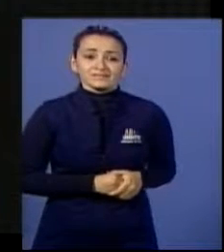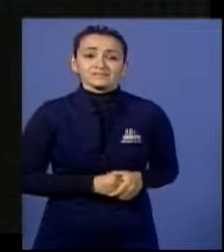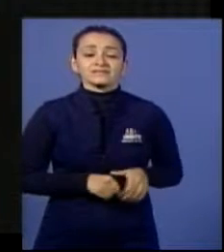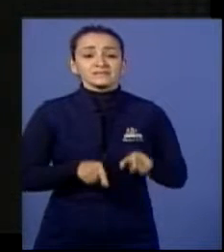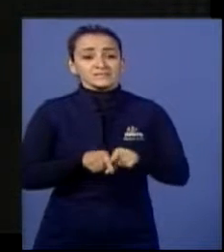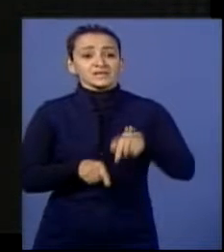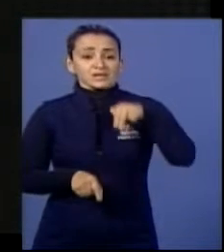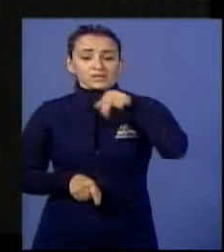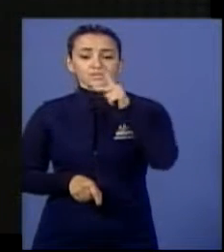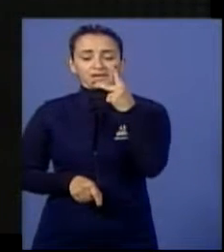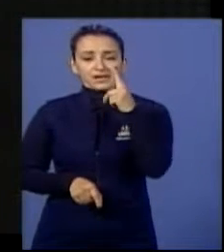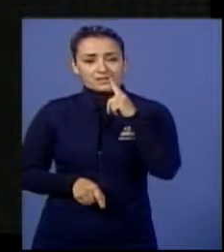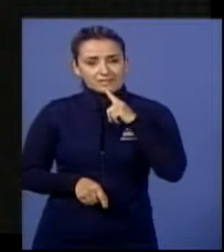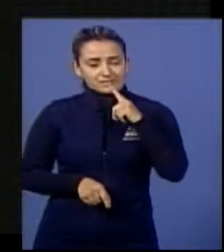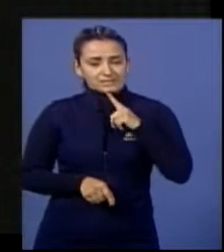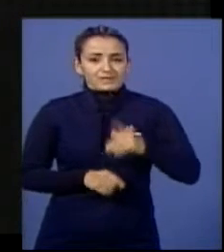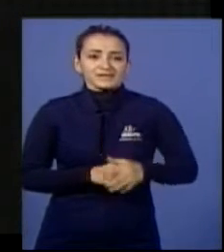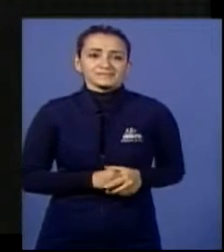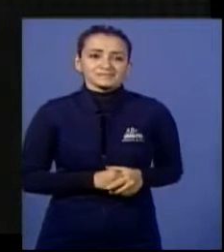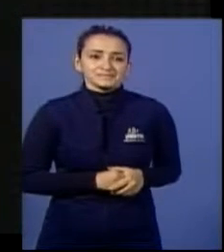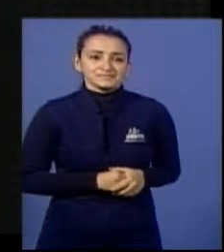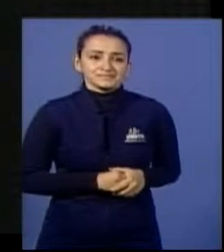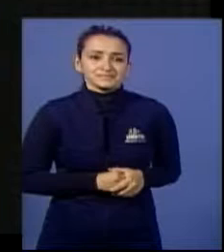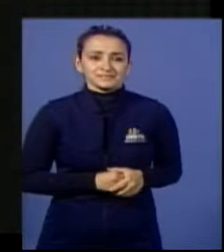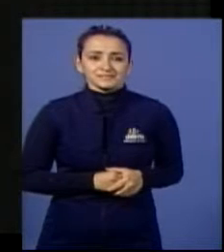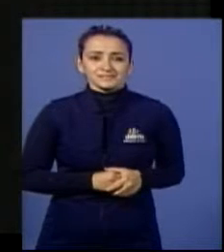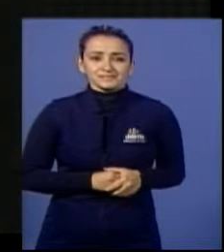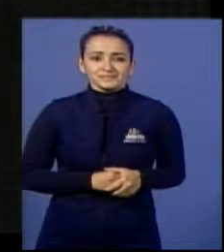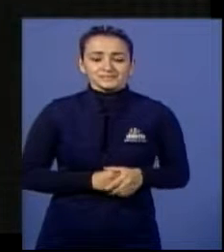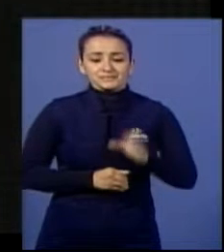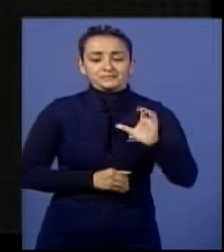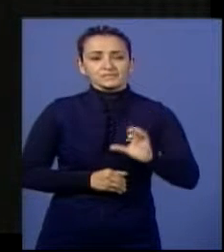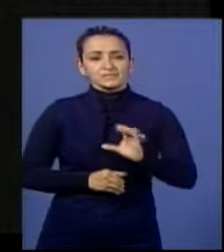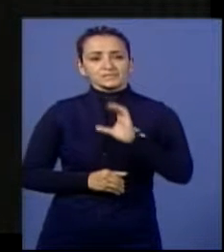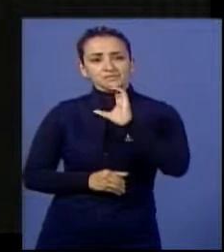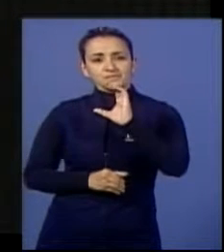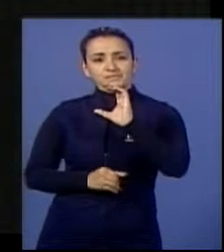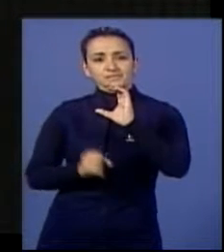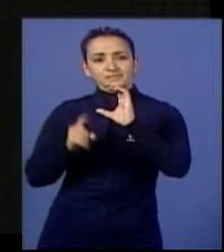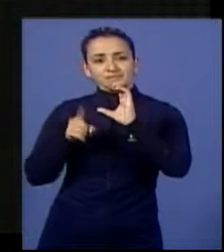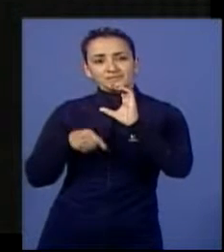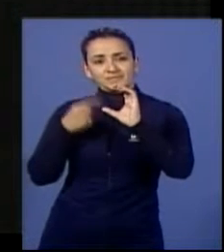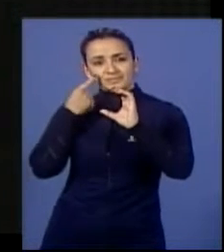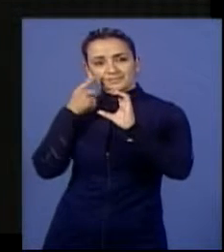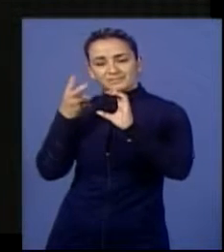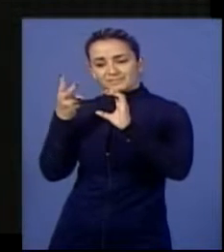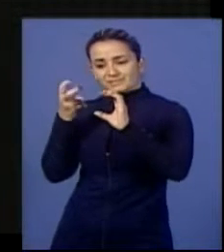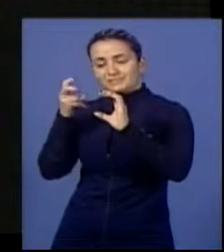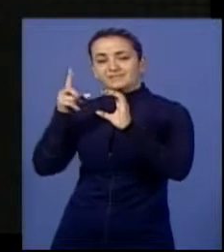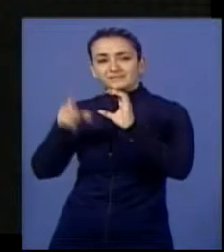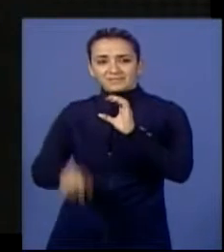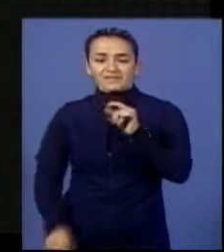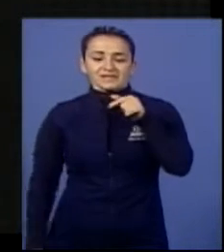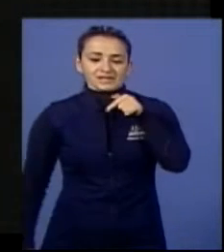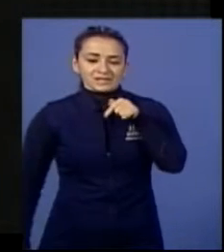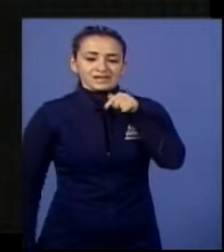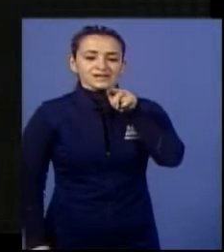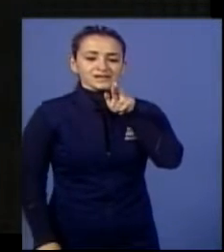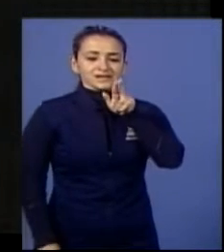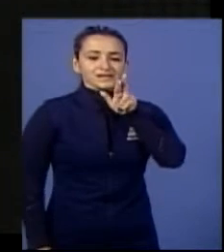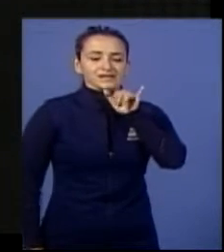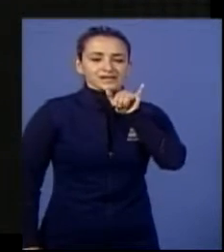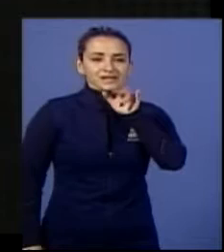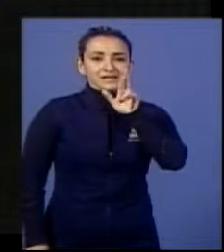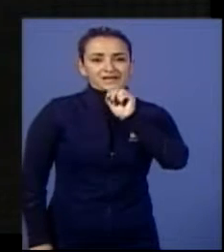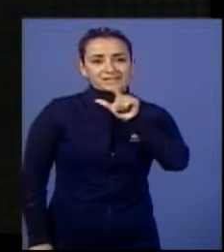joia? Esse carbono aqui vai ser um carbono quiral, esse carbono vai ser quiral.